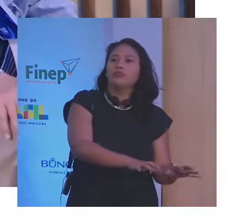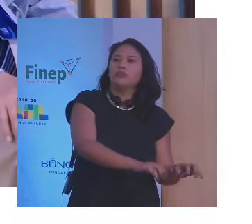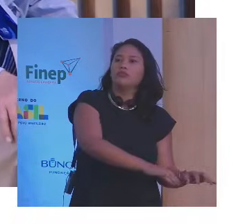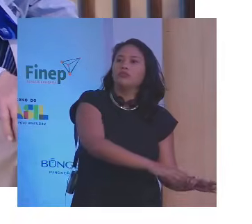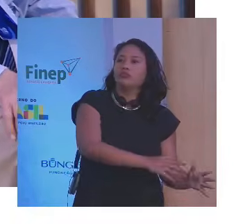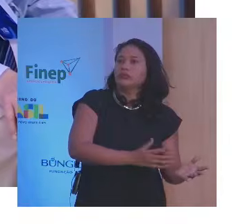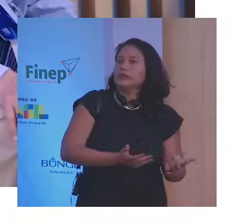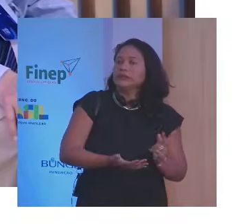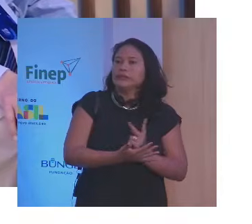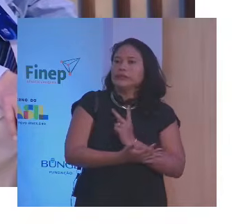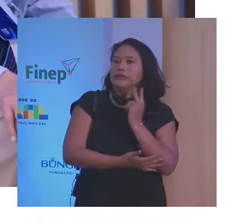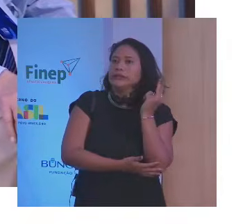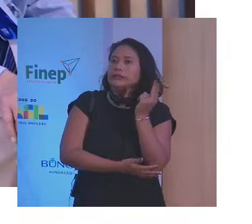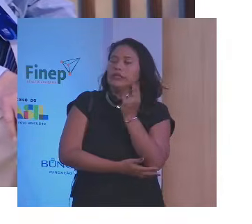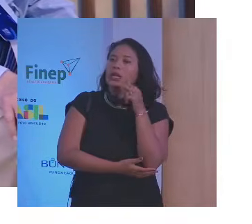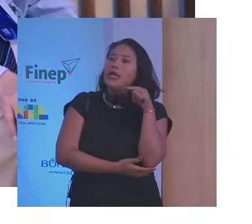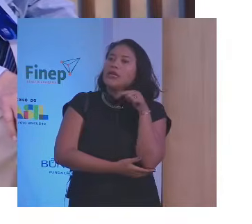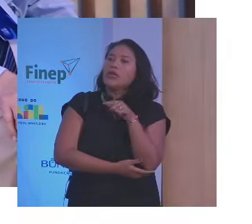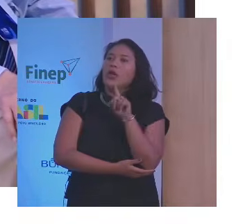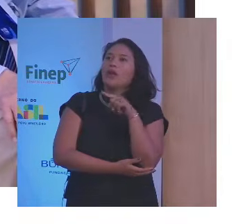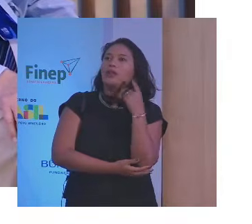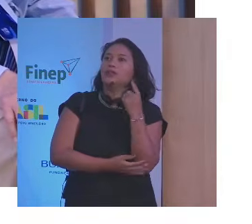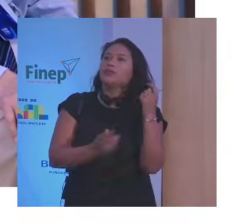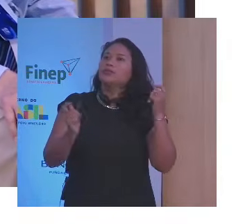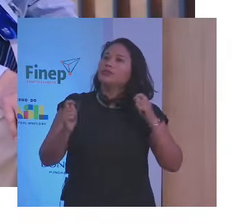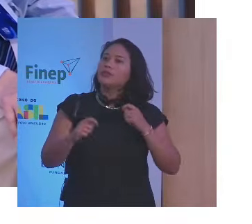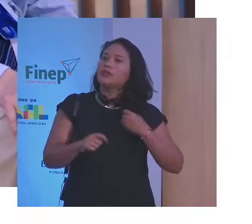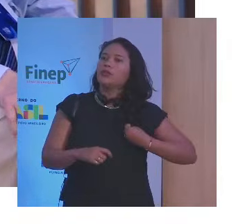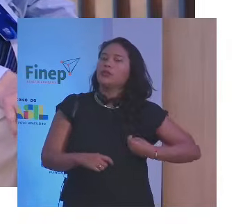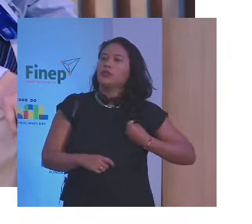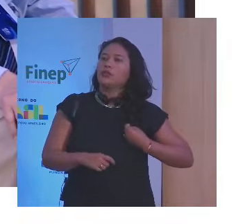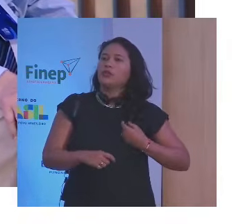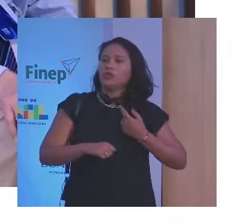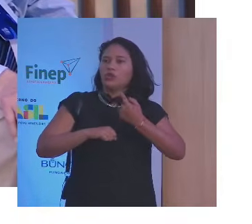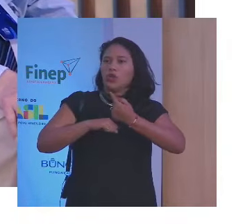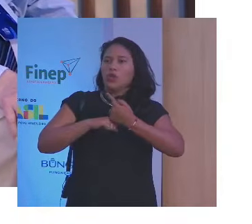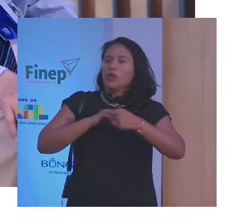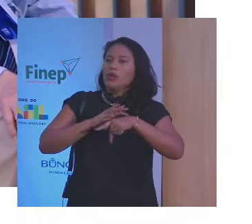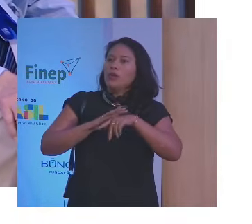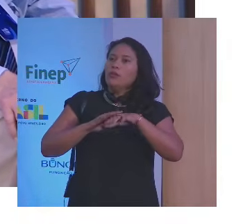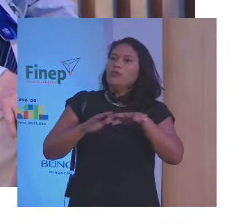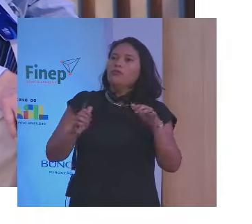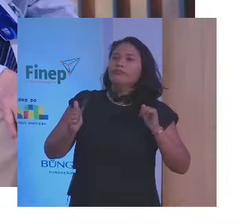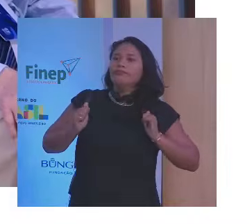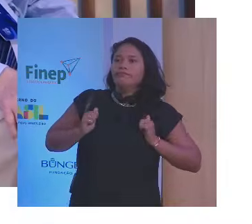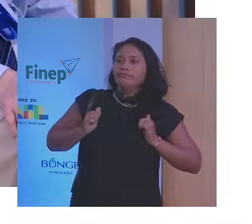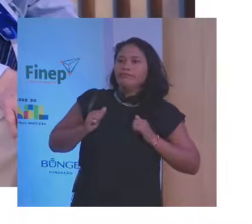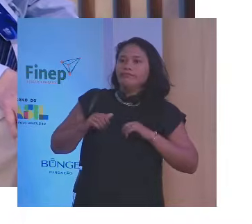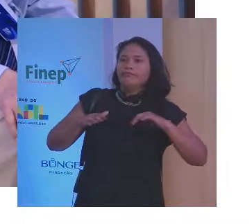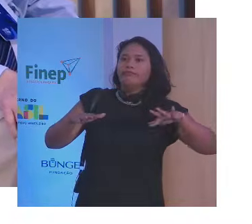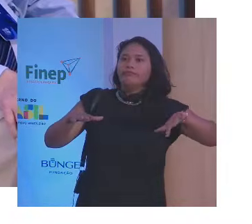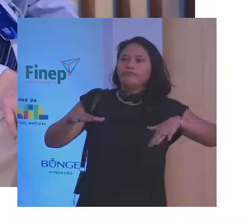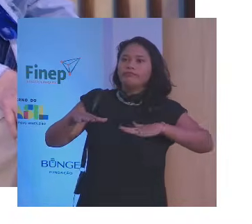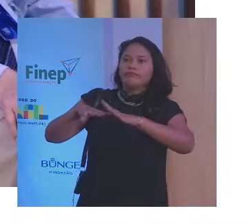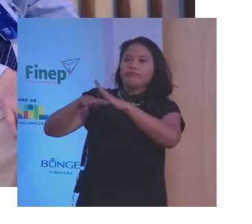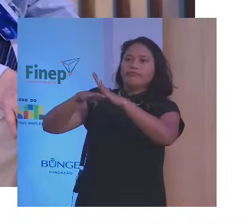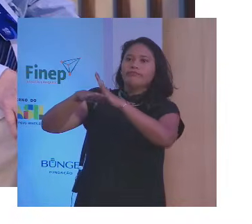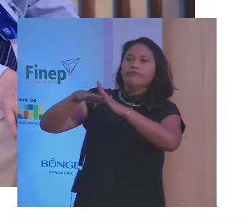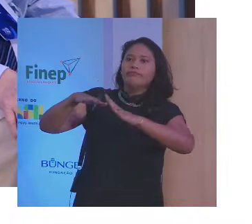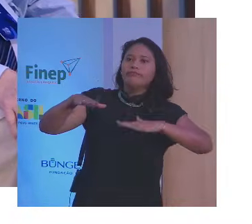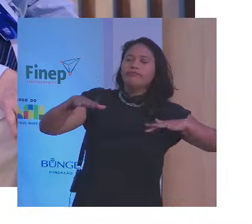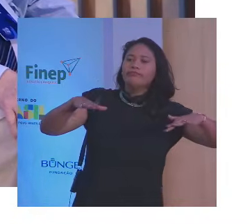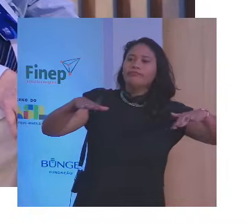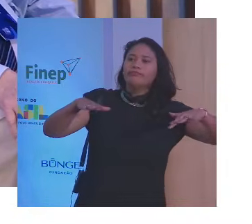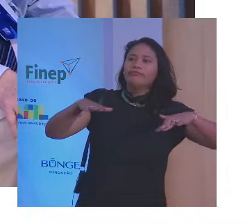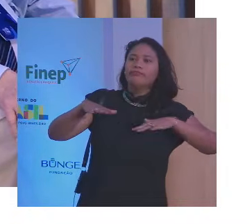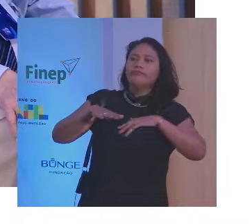Amazonas, né? E isso, a gente pode colocar isso geologicamente em termos de espaço de acomodação, significa que muito do sedimento vai